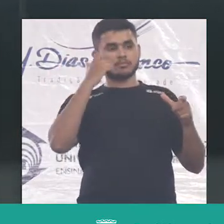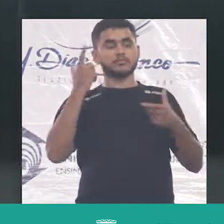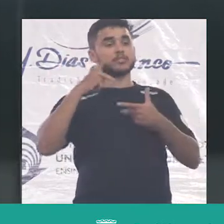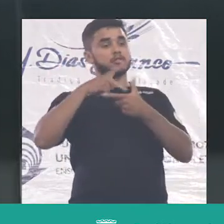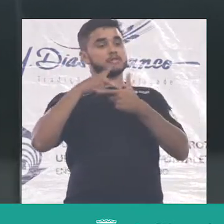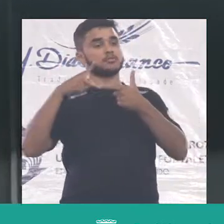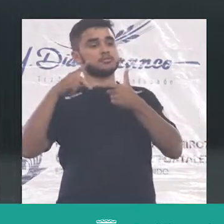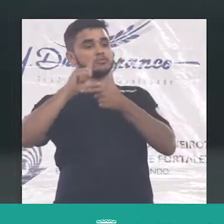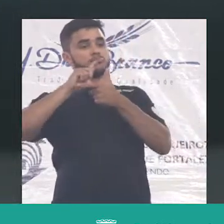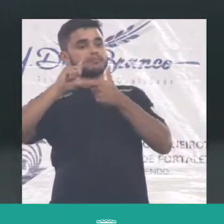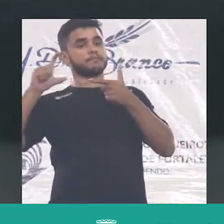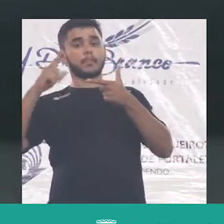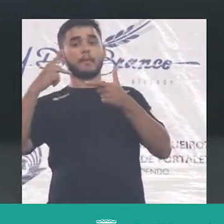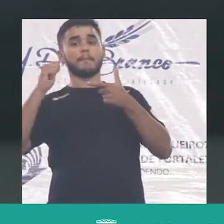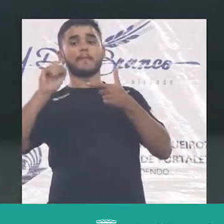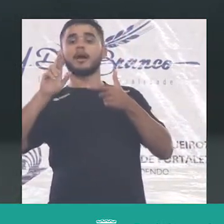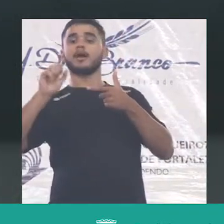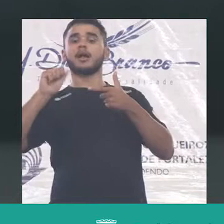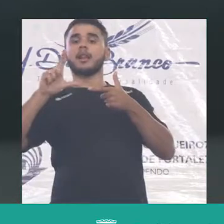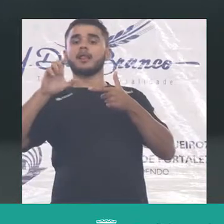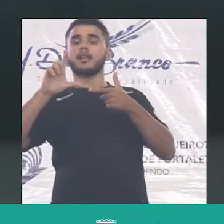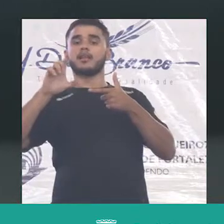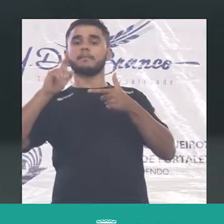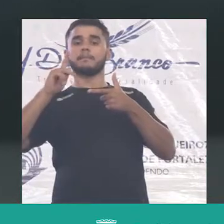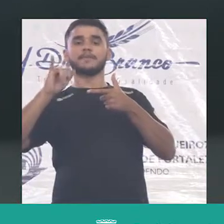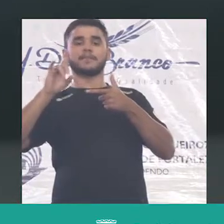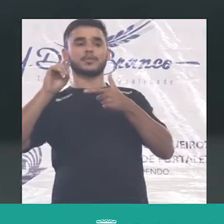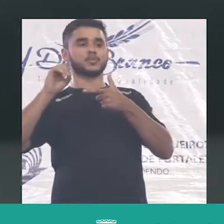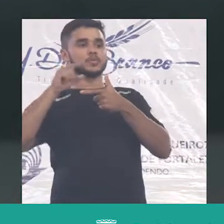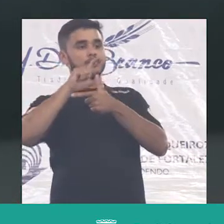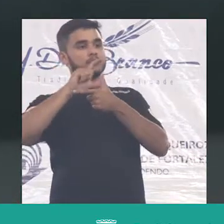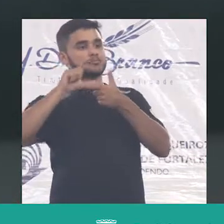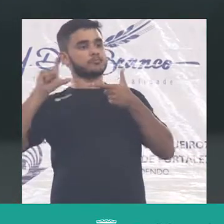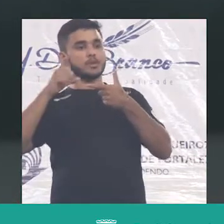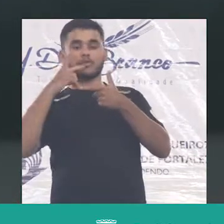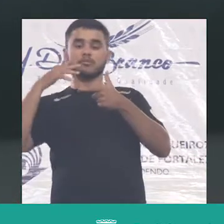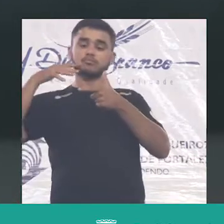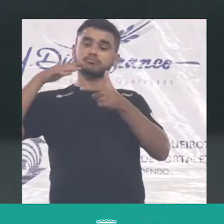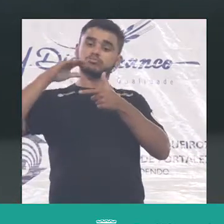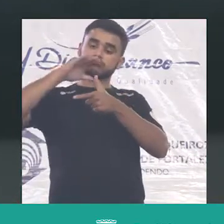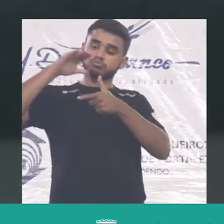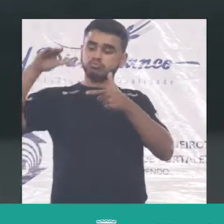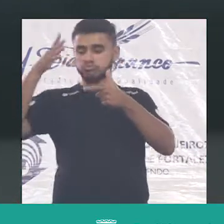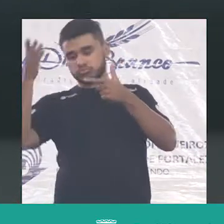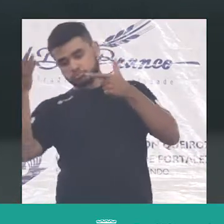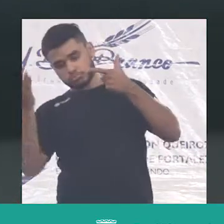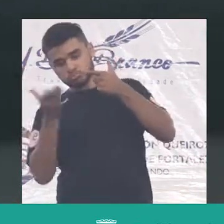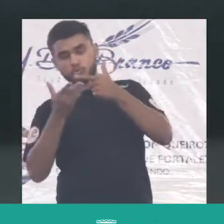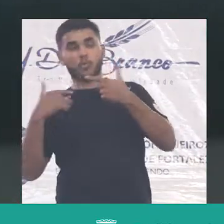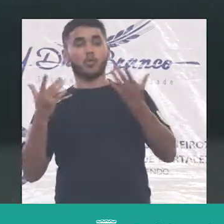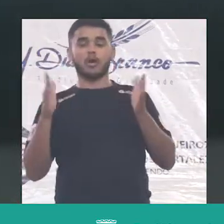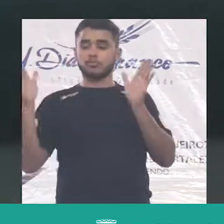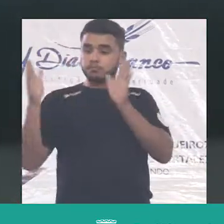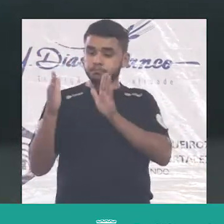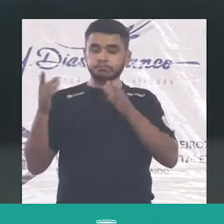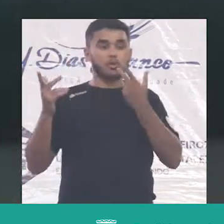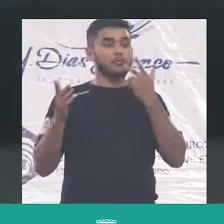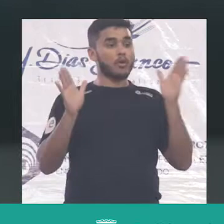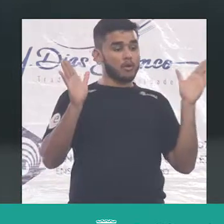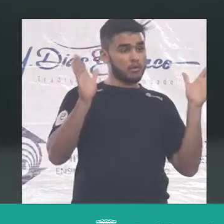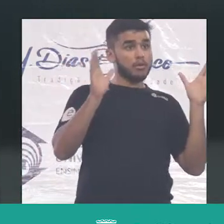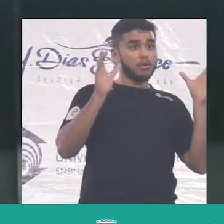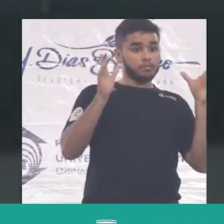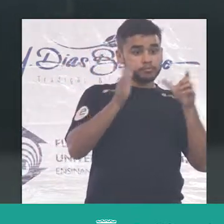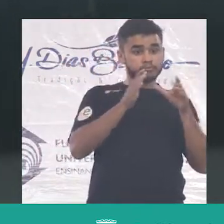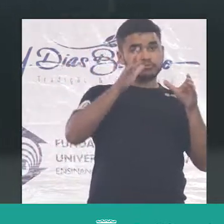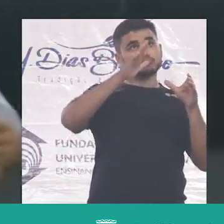Paralelepípedo. Eu vou comparar as duas áreas e vou ver qual das duas áreas é a área que é menor. Porque quanto menor for